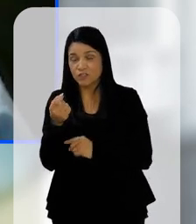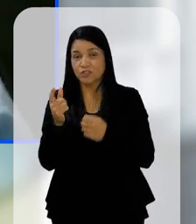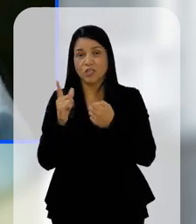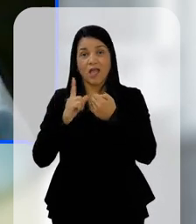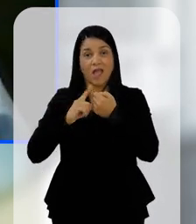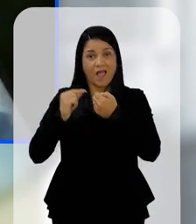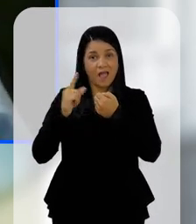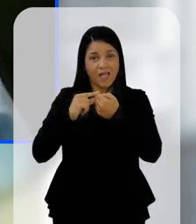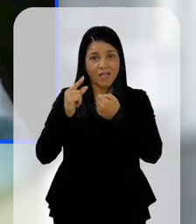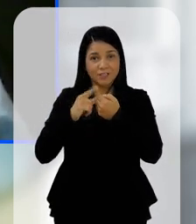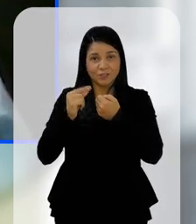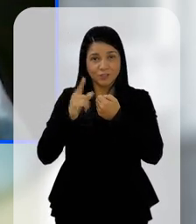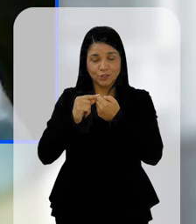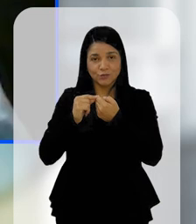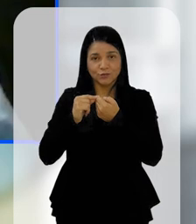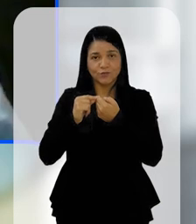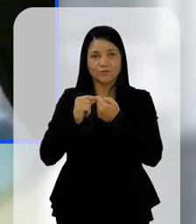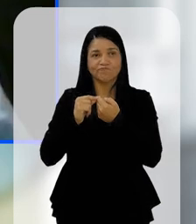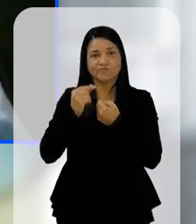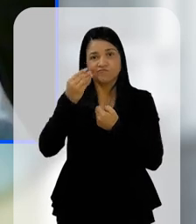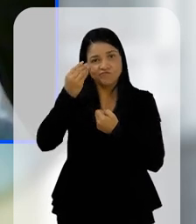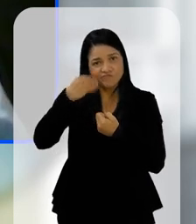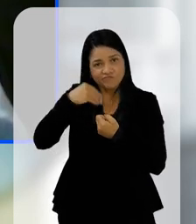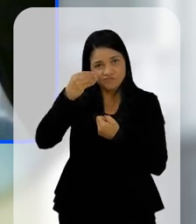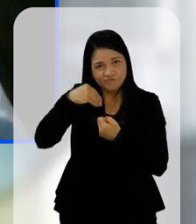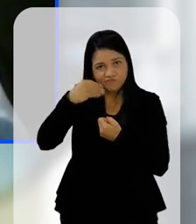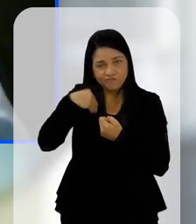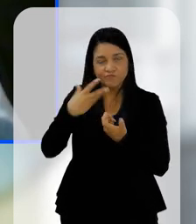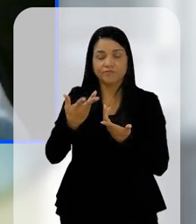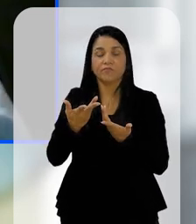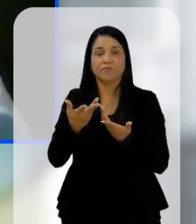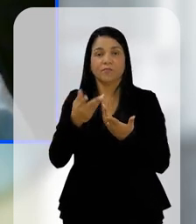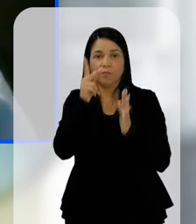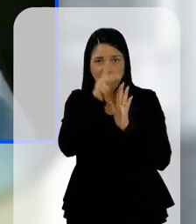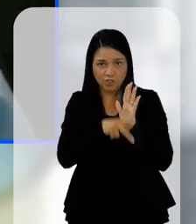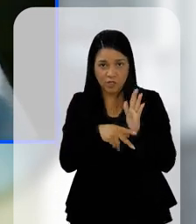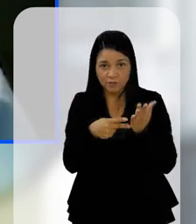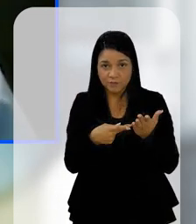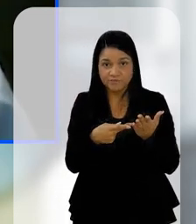ou suprimidos ou enfraquecidos, e